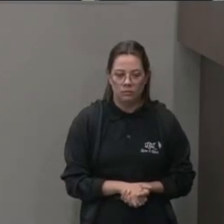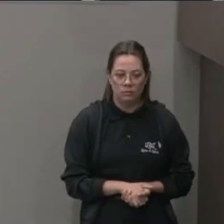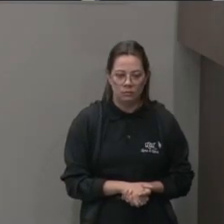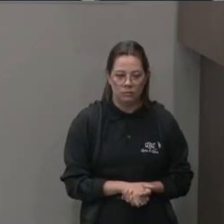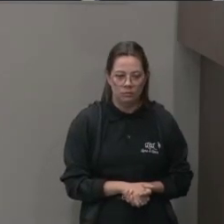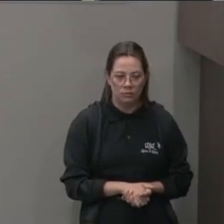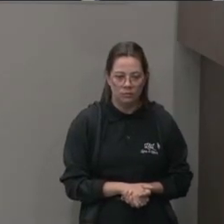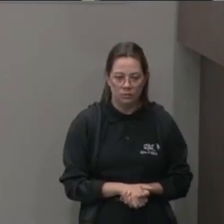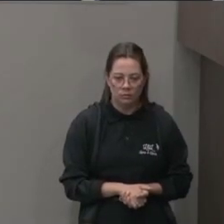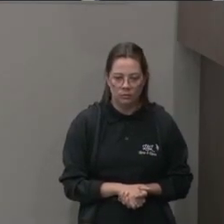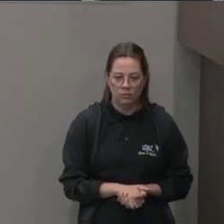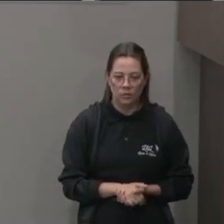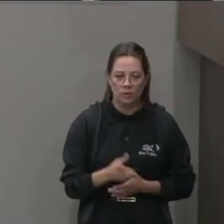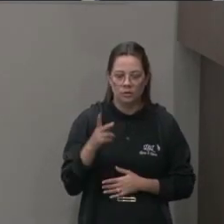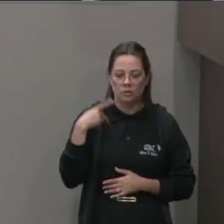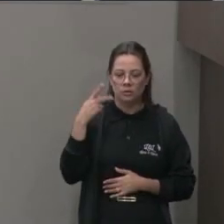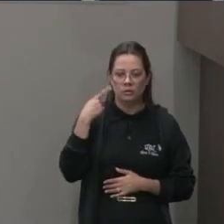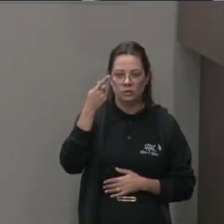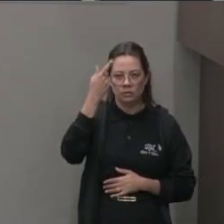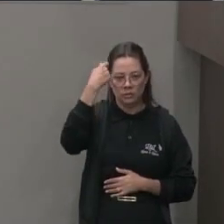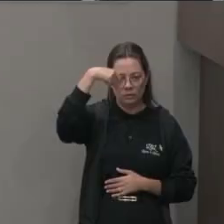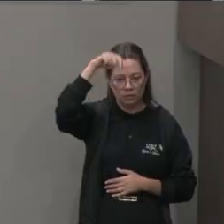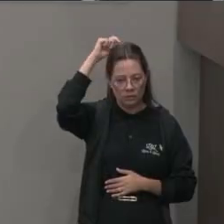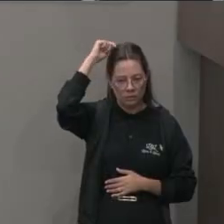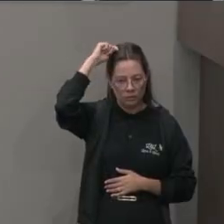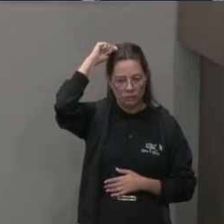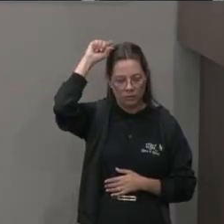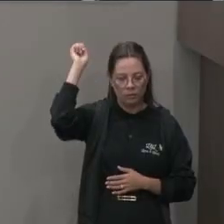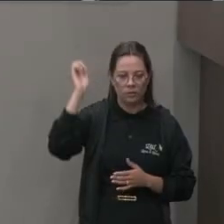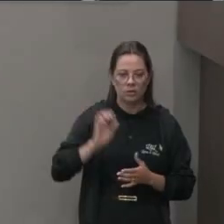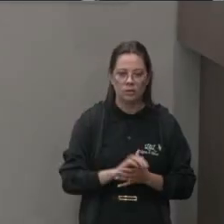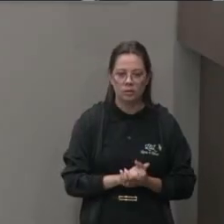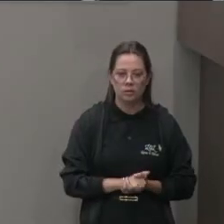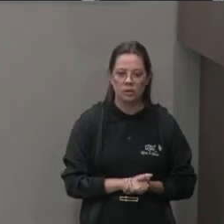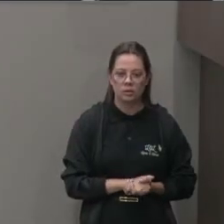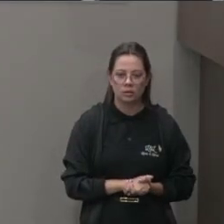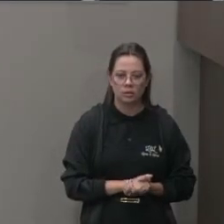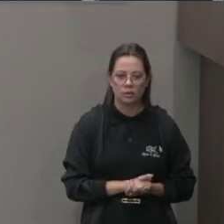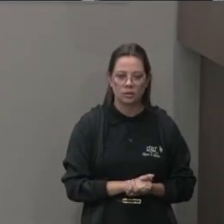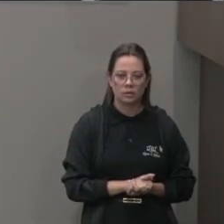Próximo vereador João Pedro Nunes.